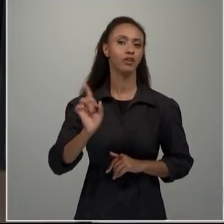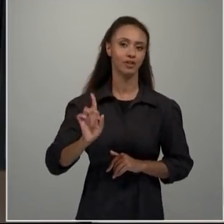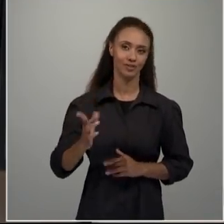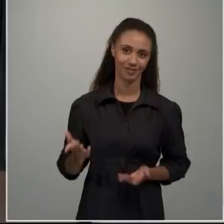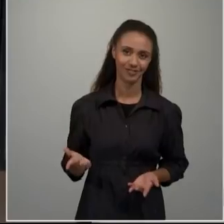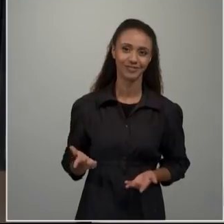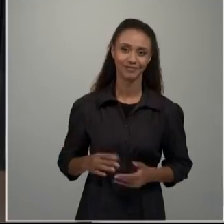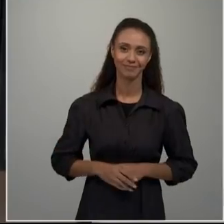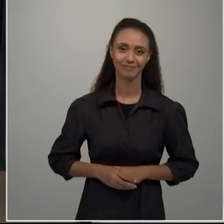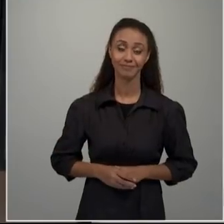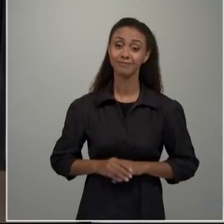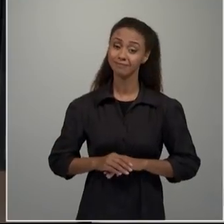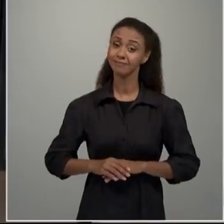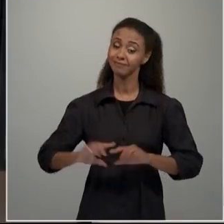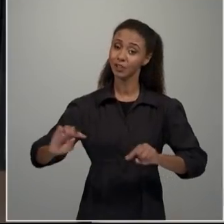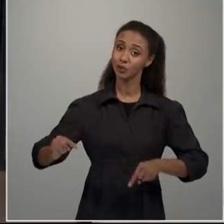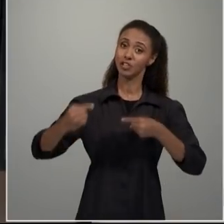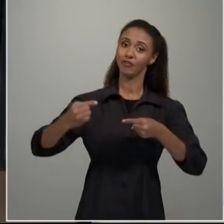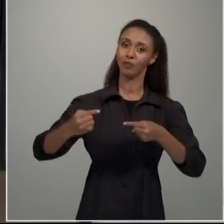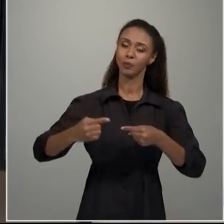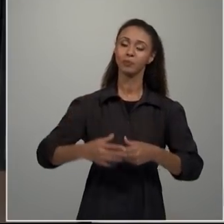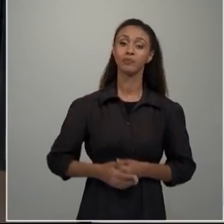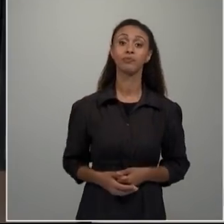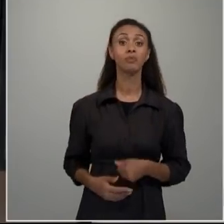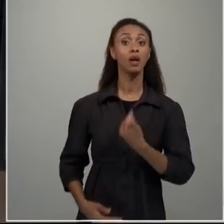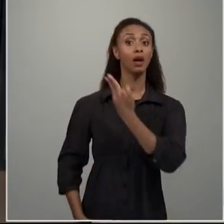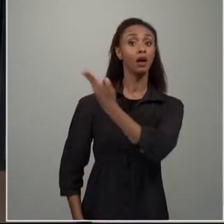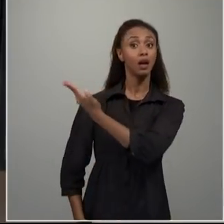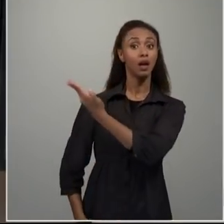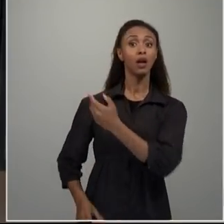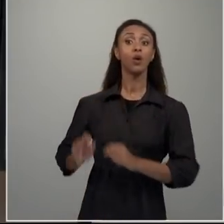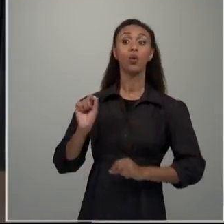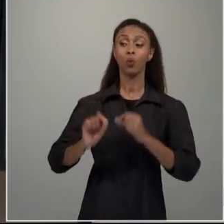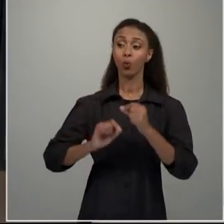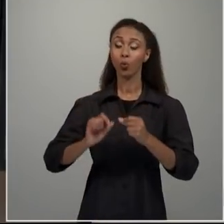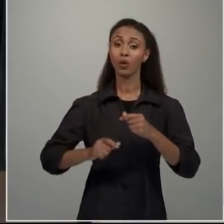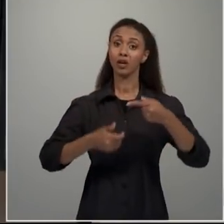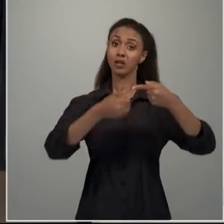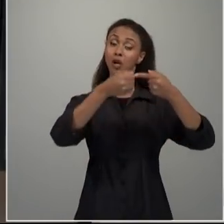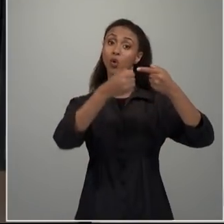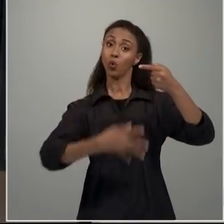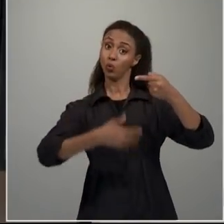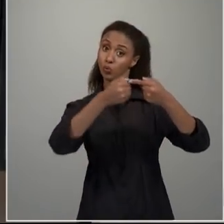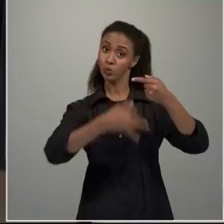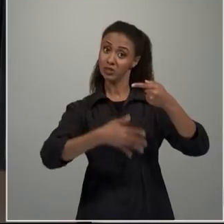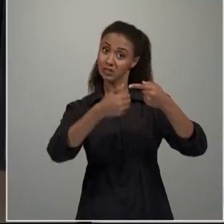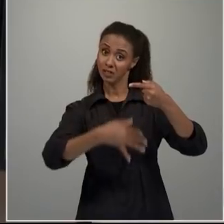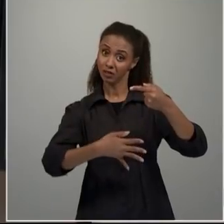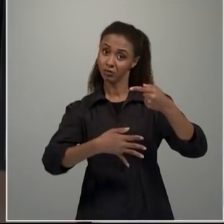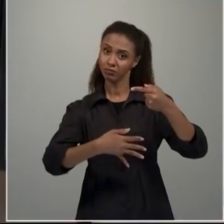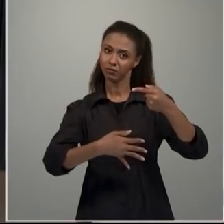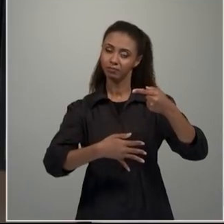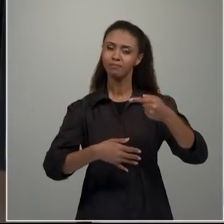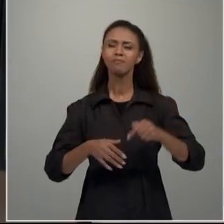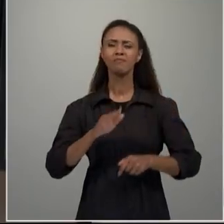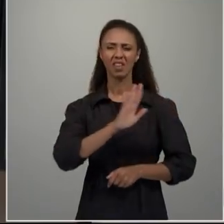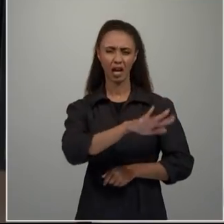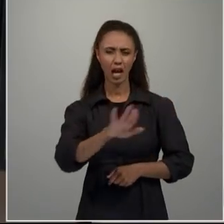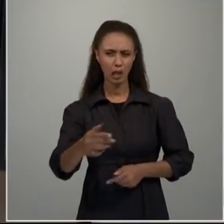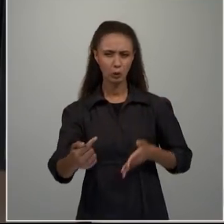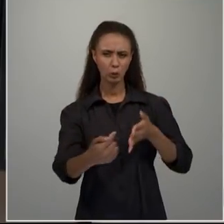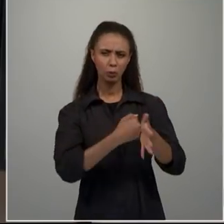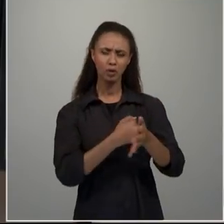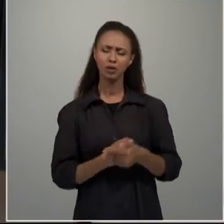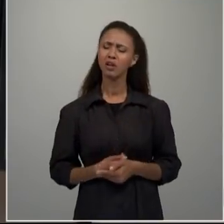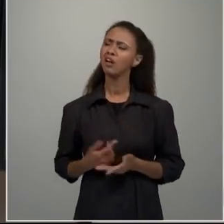aí eu coloquei blau série muitos alunos têm perguntado assim pra gente teacher seria tão